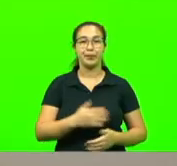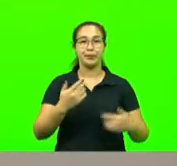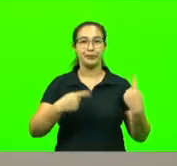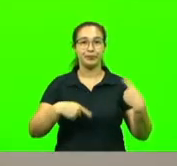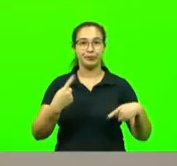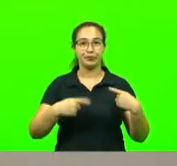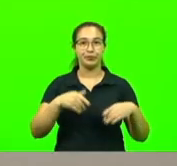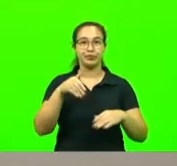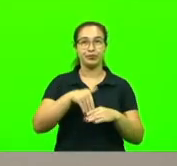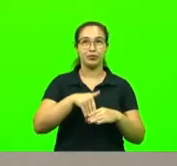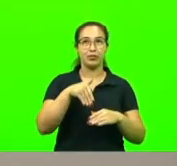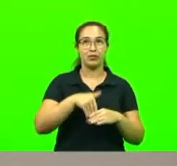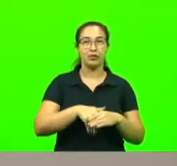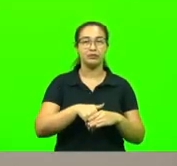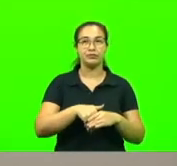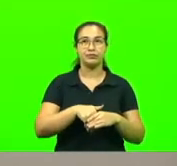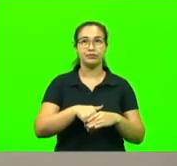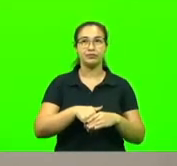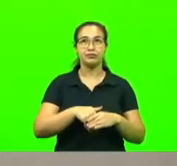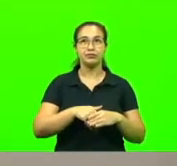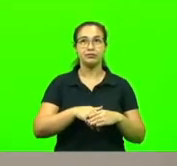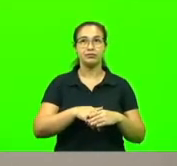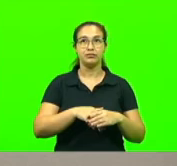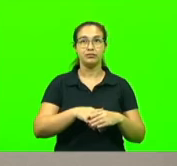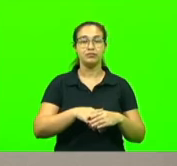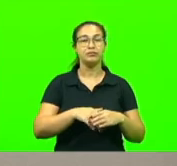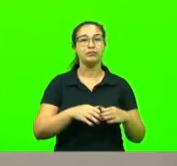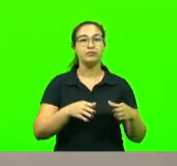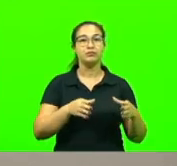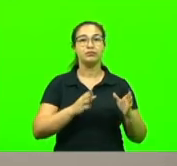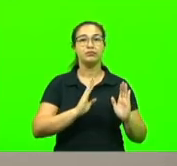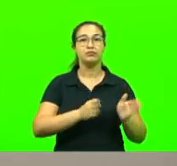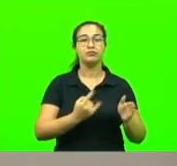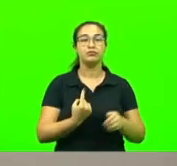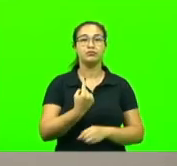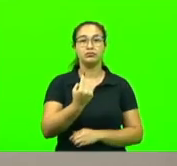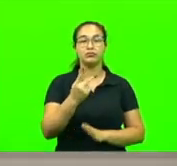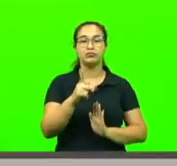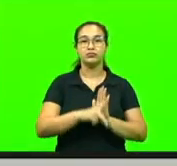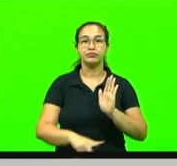e votação em turno único. Projeto de lei